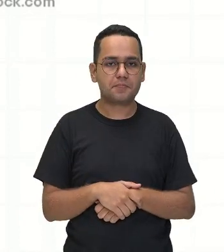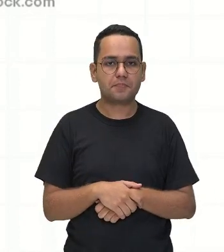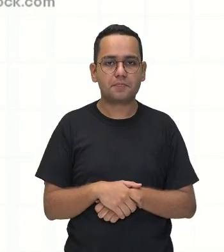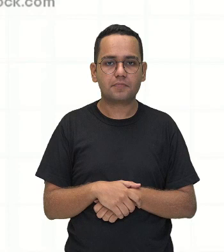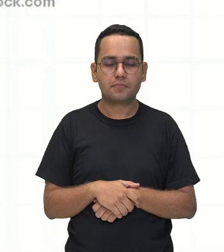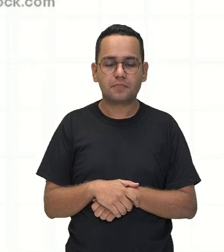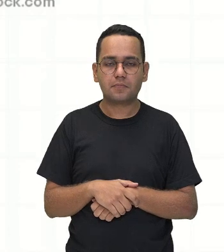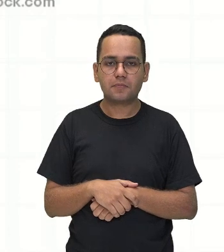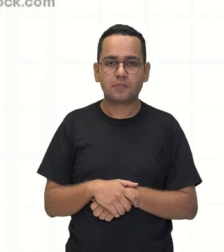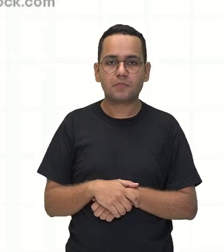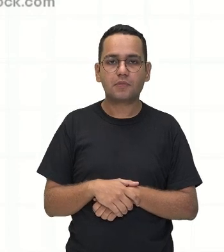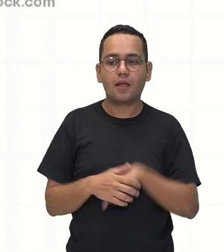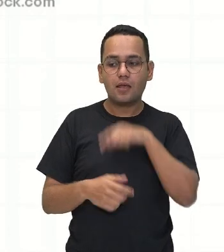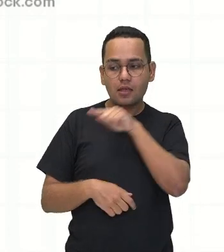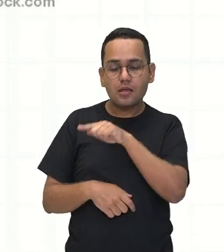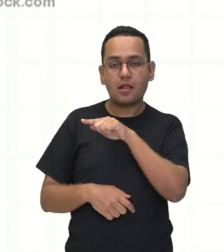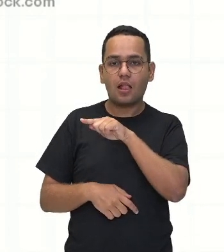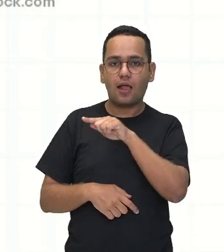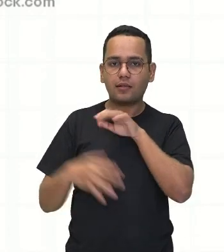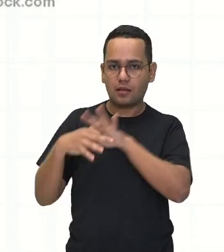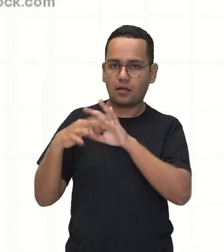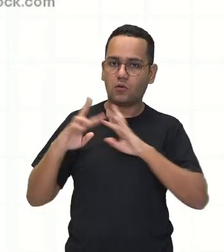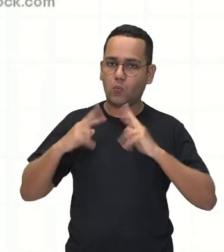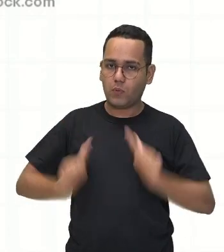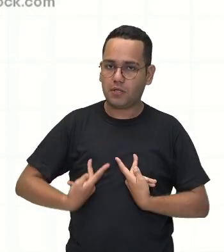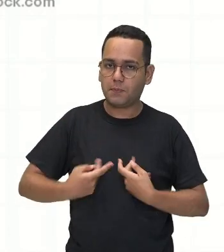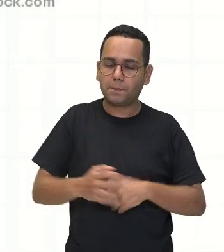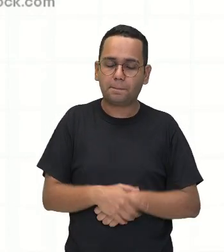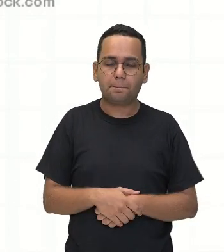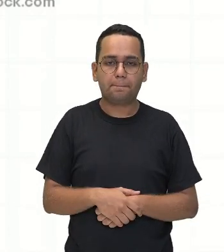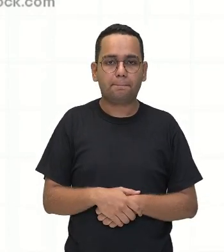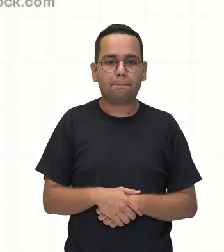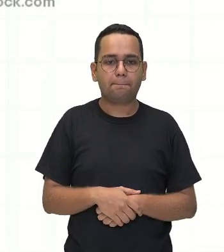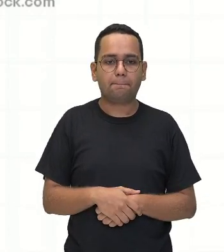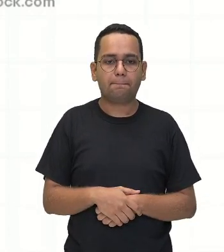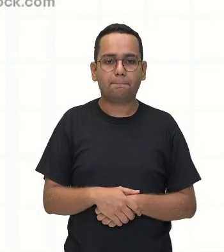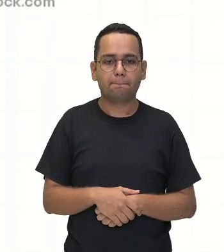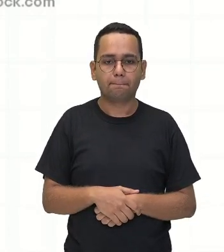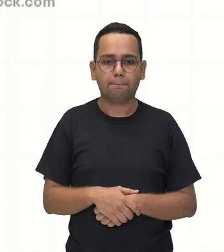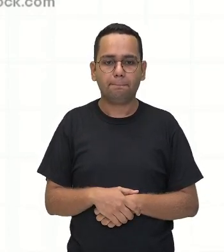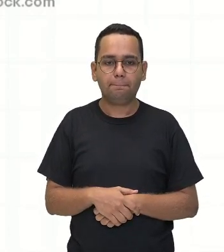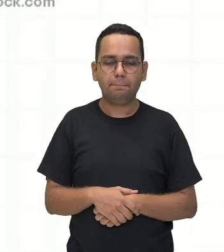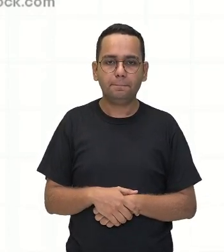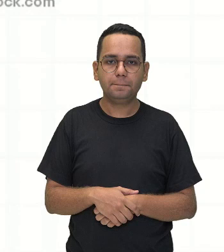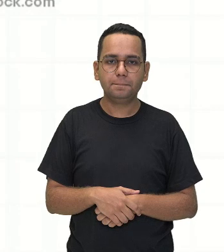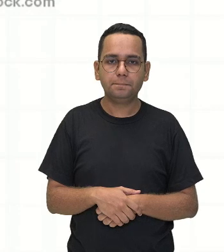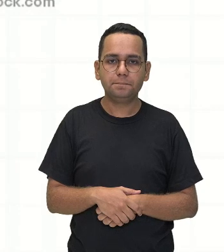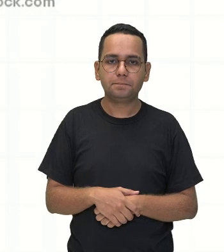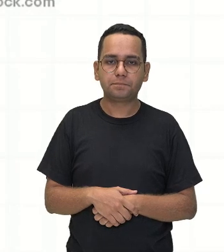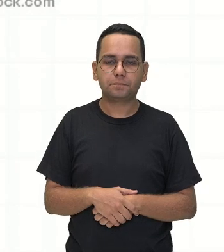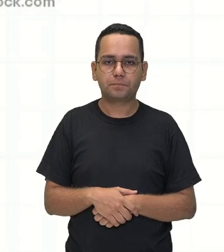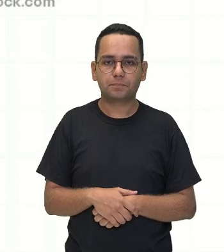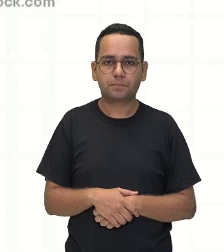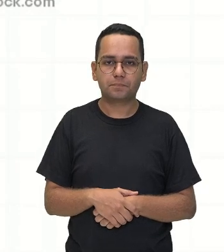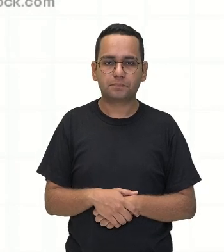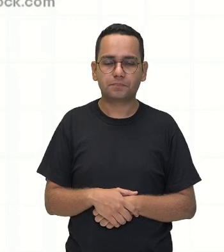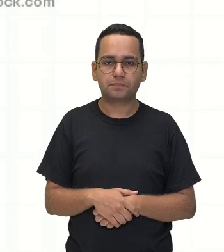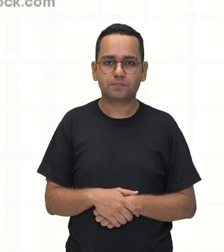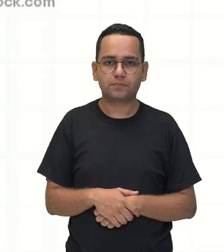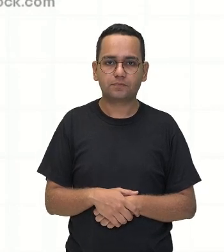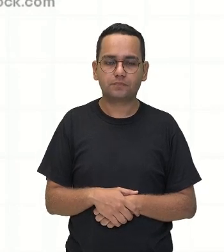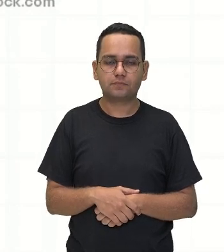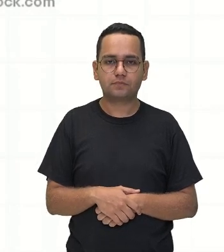processos industriais, o homem está envolvido. É uma atividade antrópica, tá? Então, tem ali um